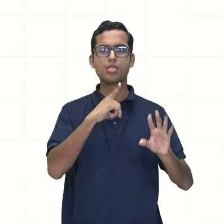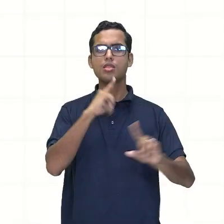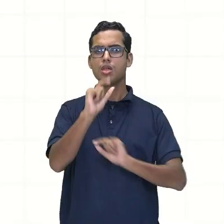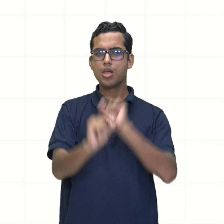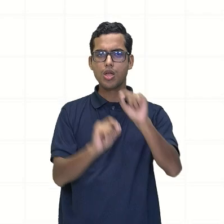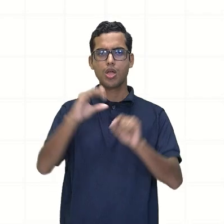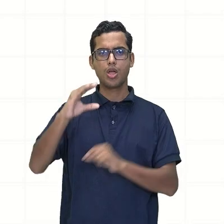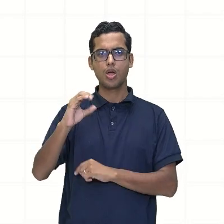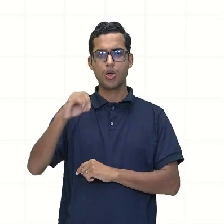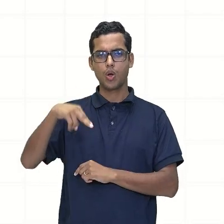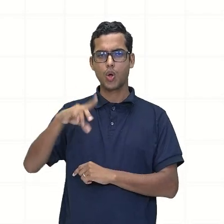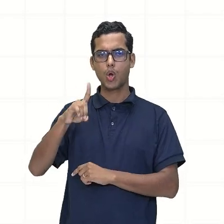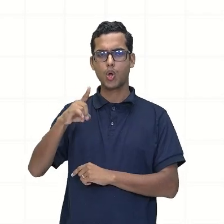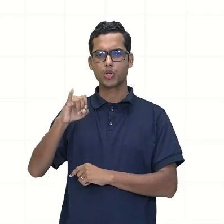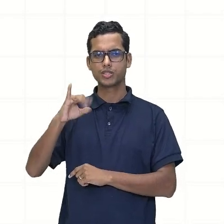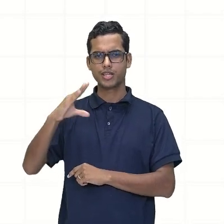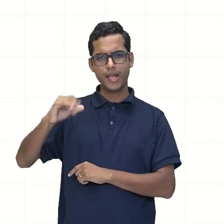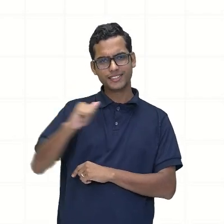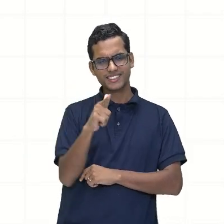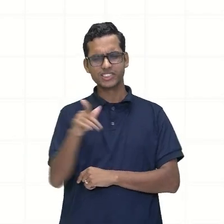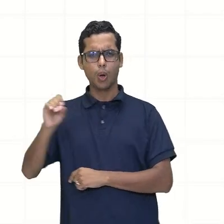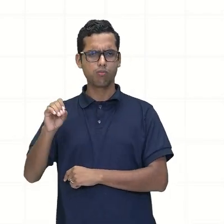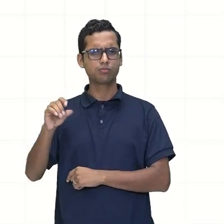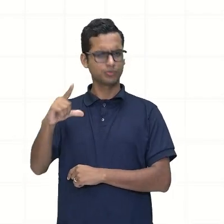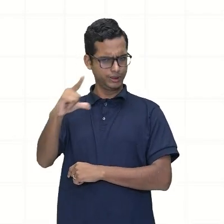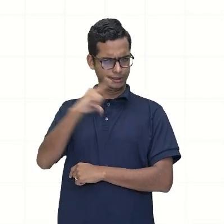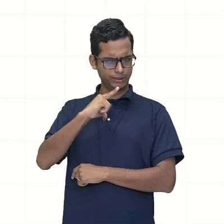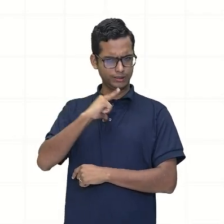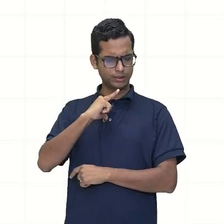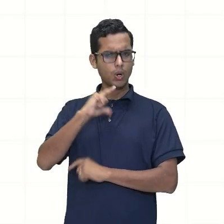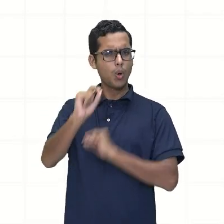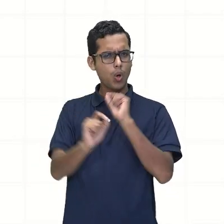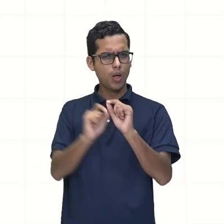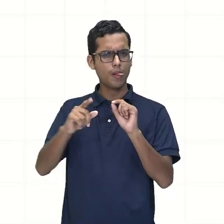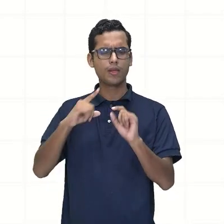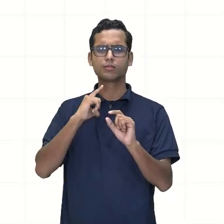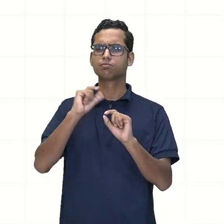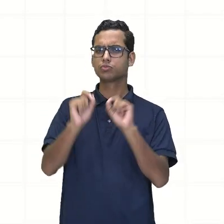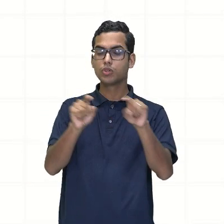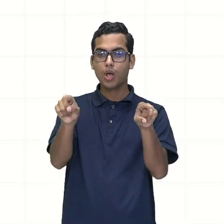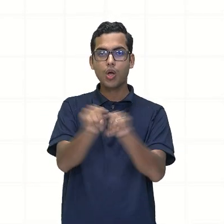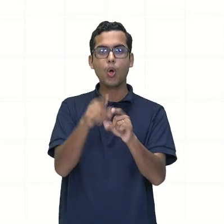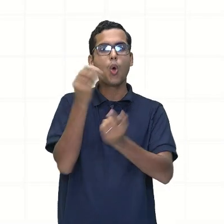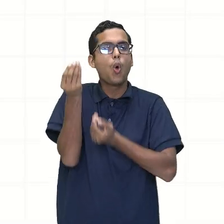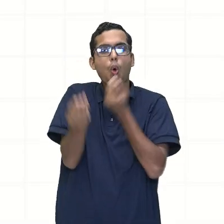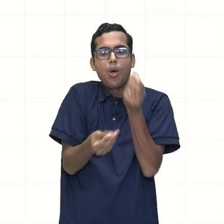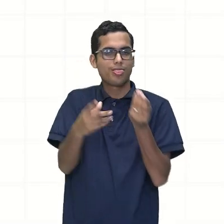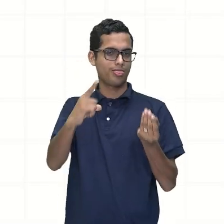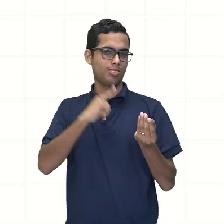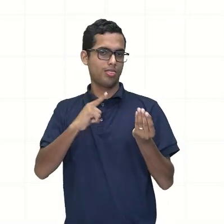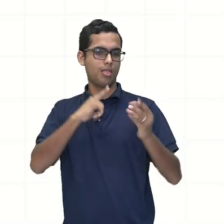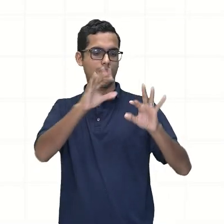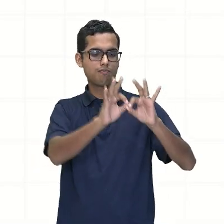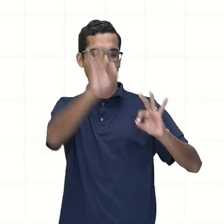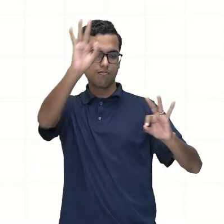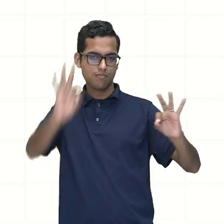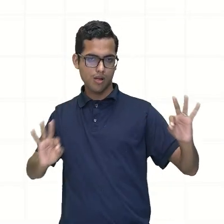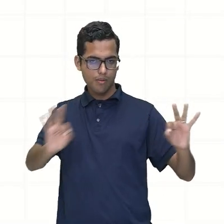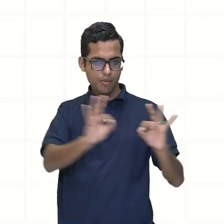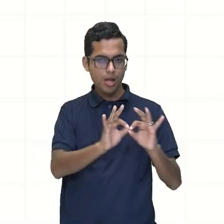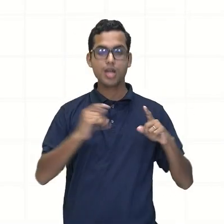elas. Para a gente construir um triângulo, é necessário que a soma das duas